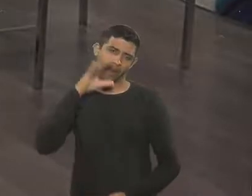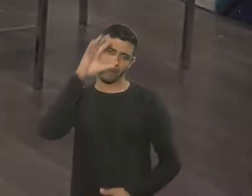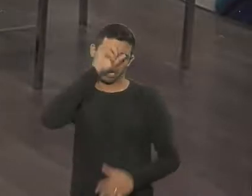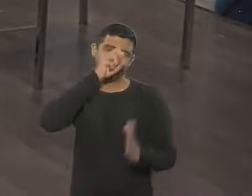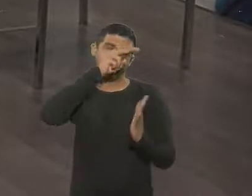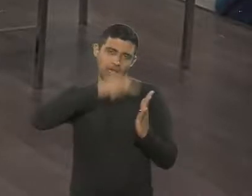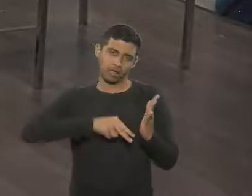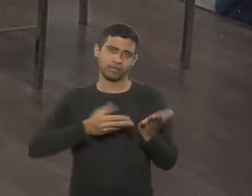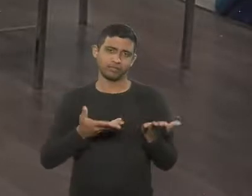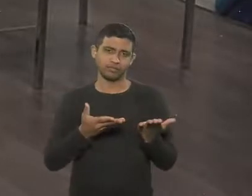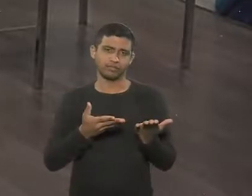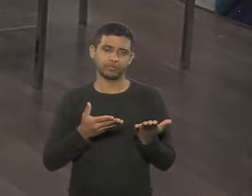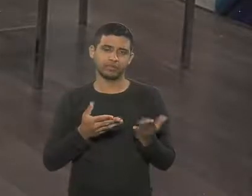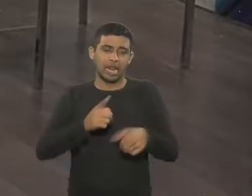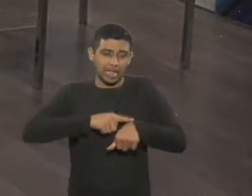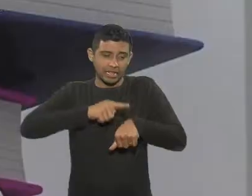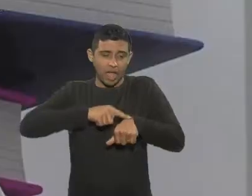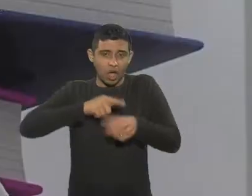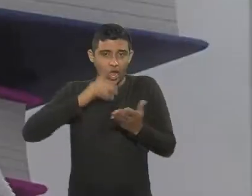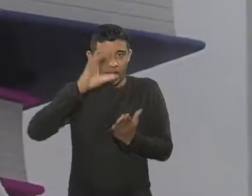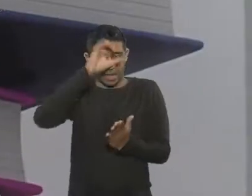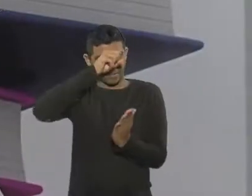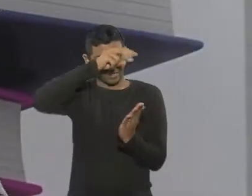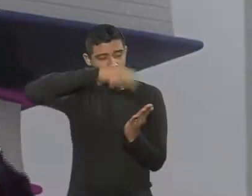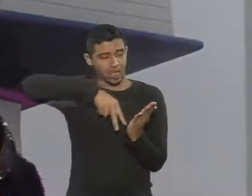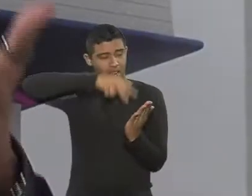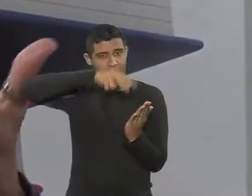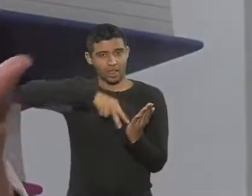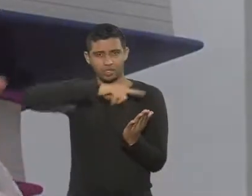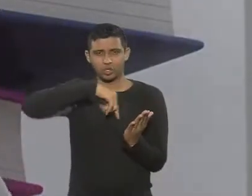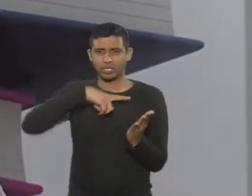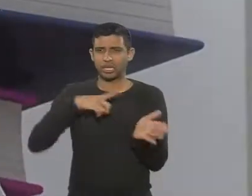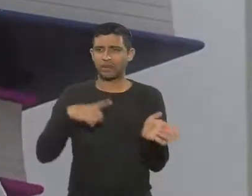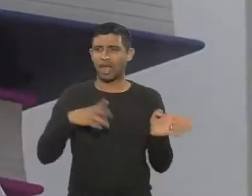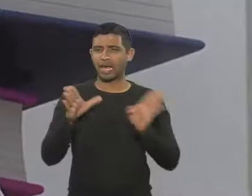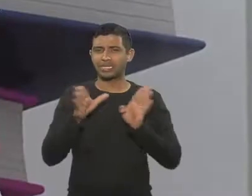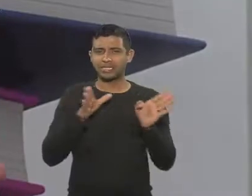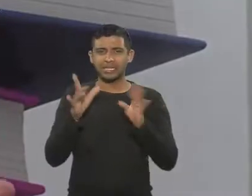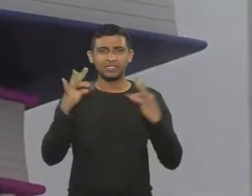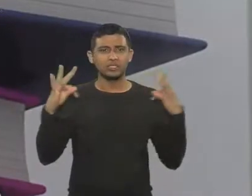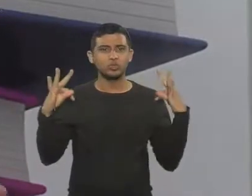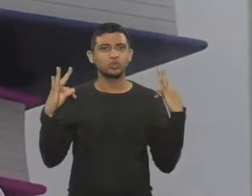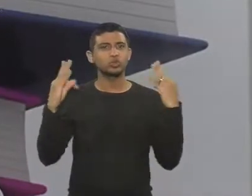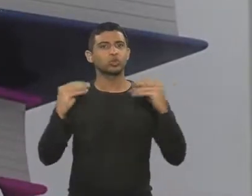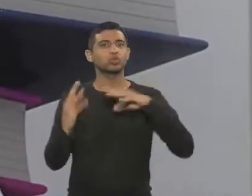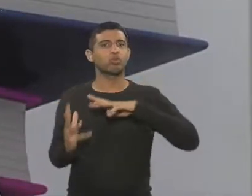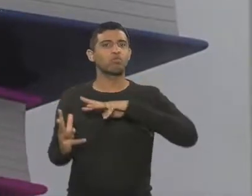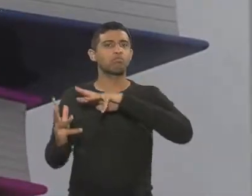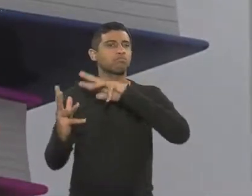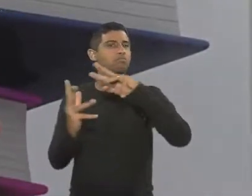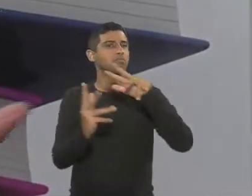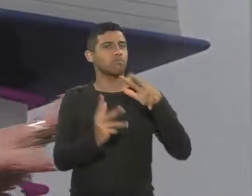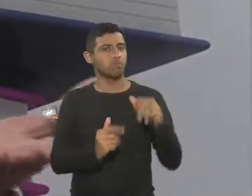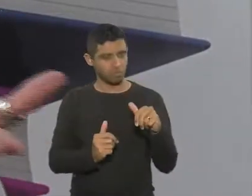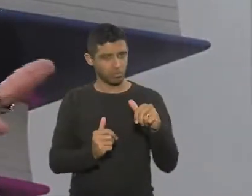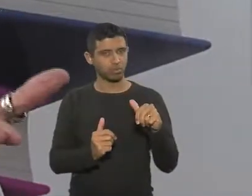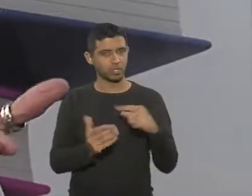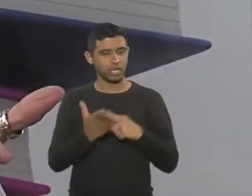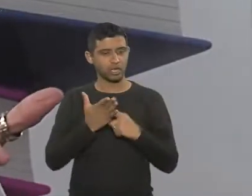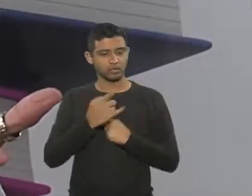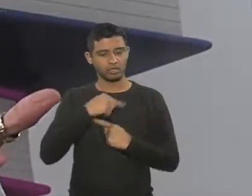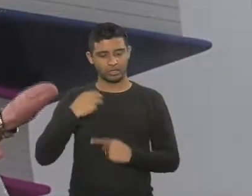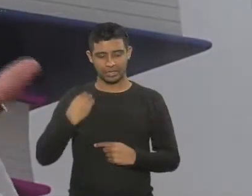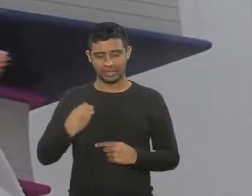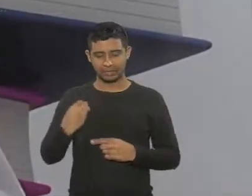ler. Né? E quando a gente aprende a ler, a gente tem acesso a todo um mundo que organiza a vida